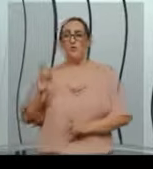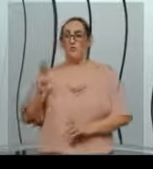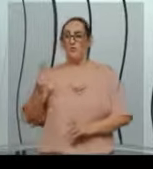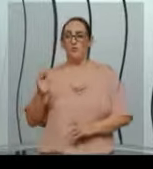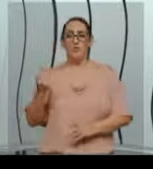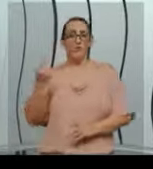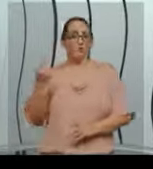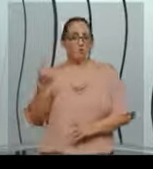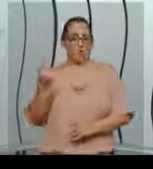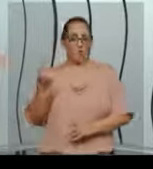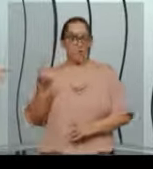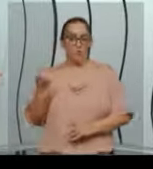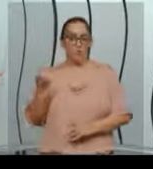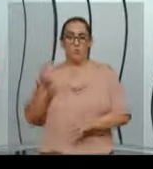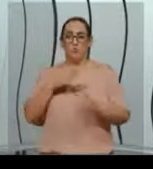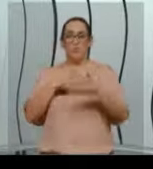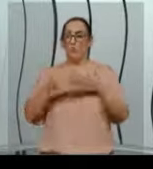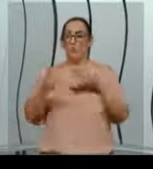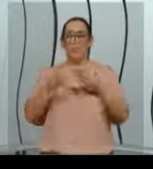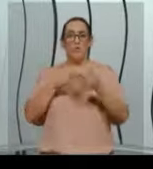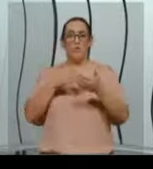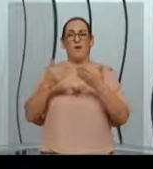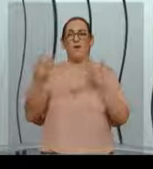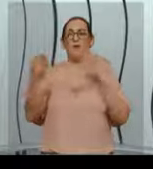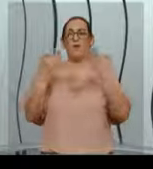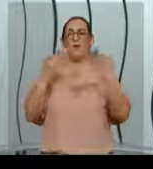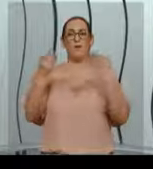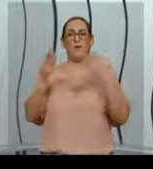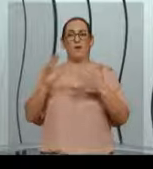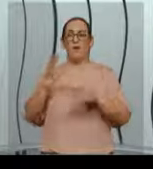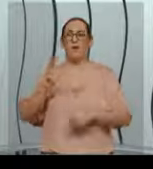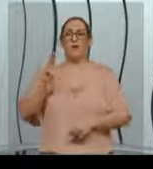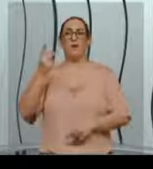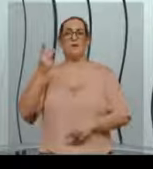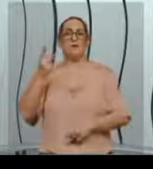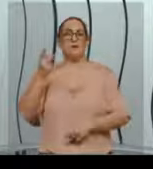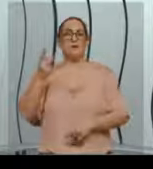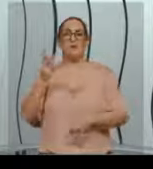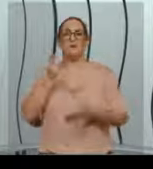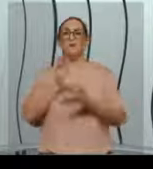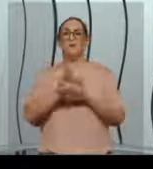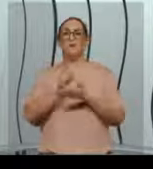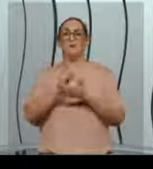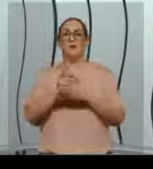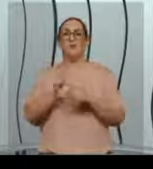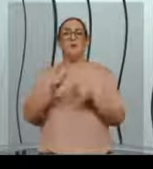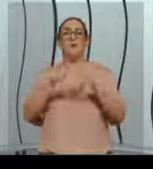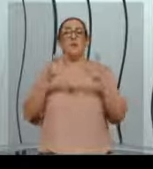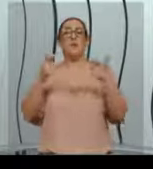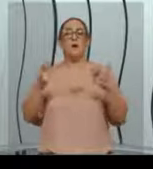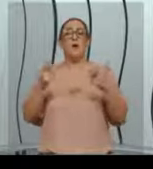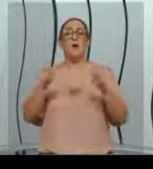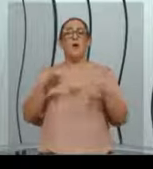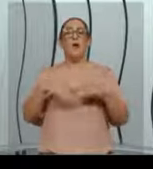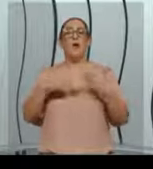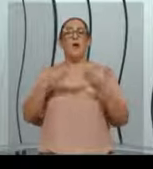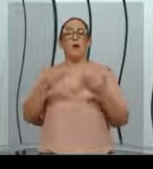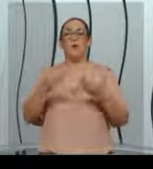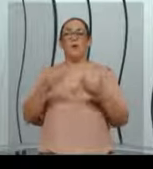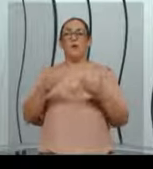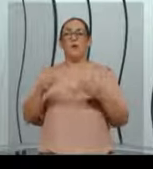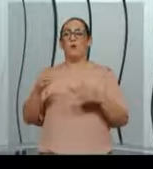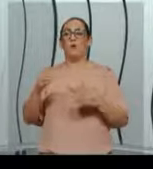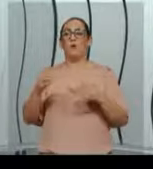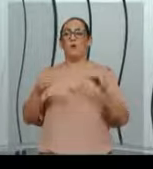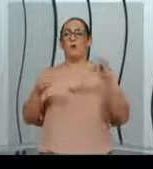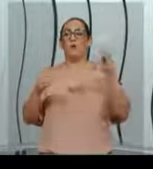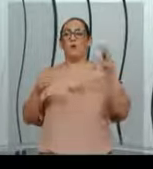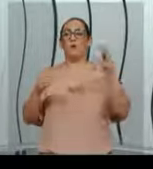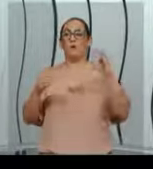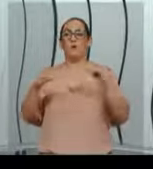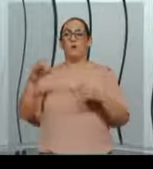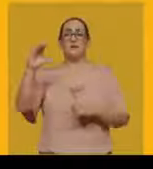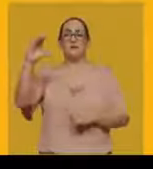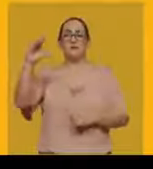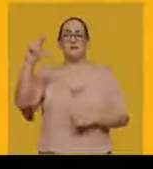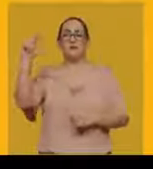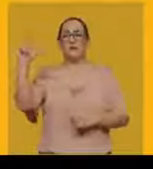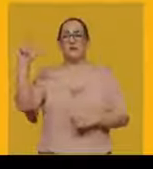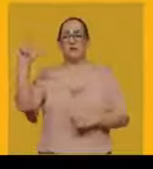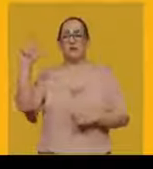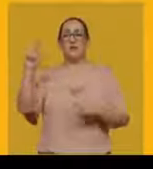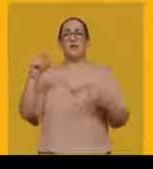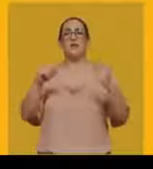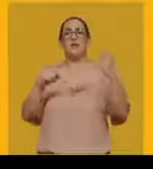ao hidrogênio sempre vai ter um número atômico maior. Então, aqui eu vou ter